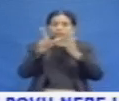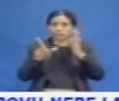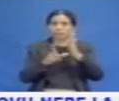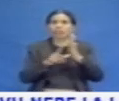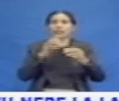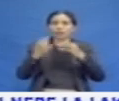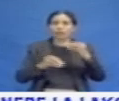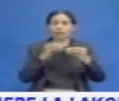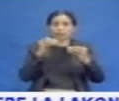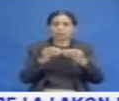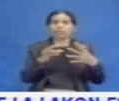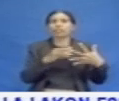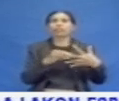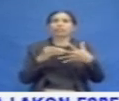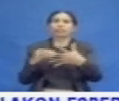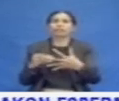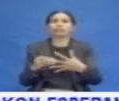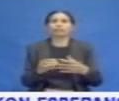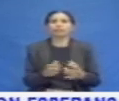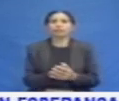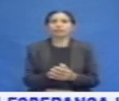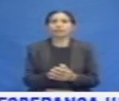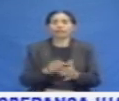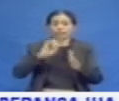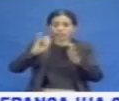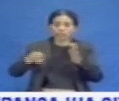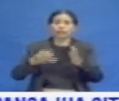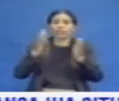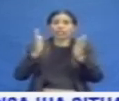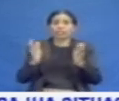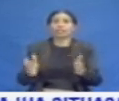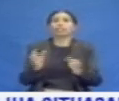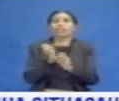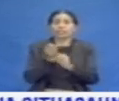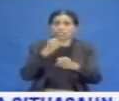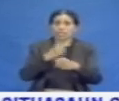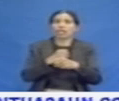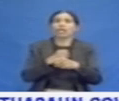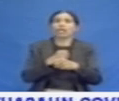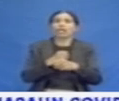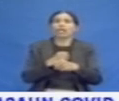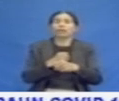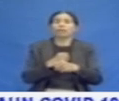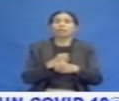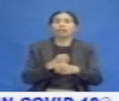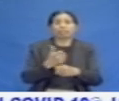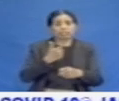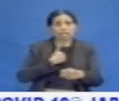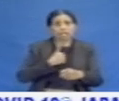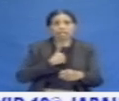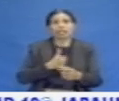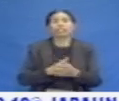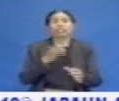ba self censorship jornalista se halo auto censura ba nian rasik se invahira